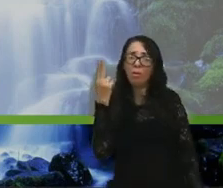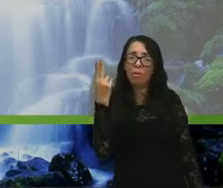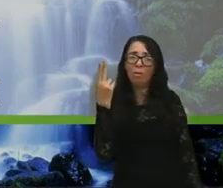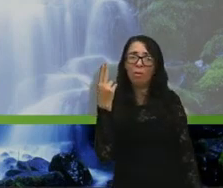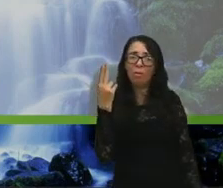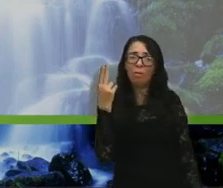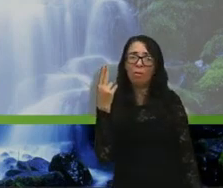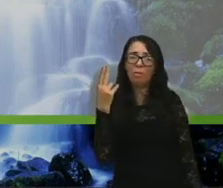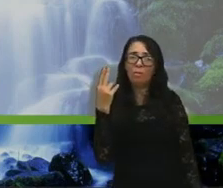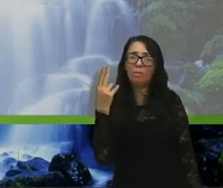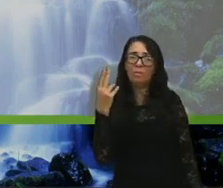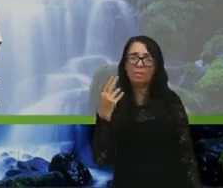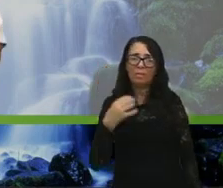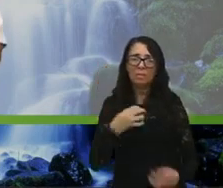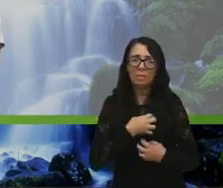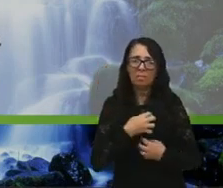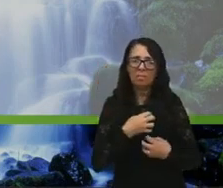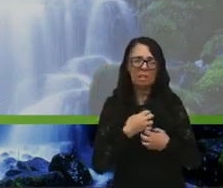E há pessoas que oram,